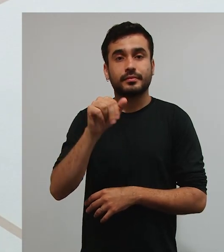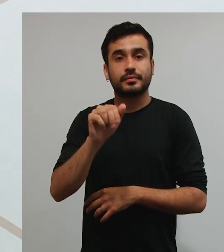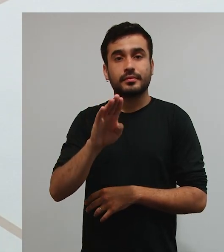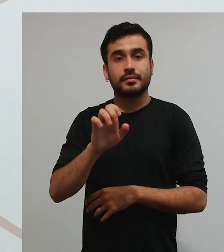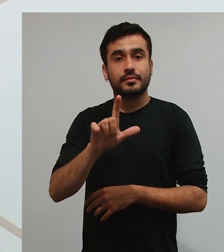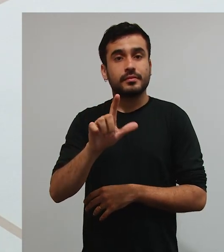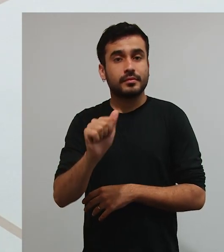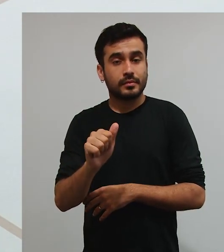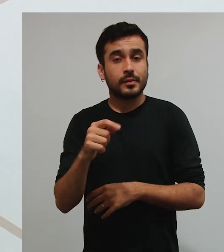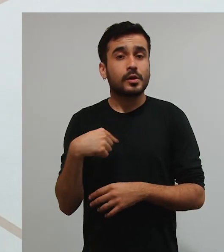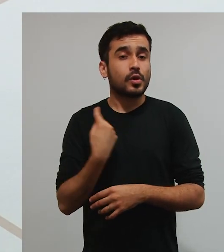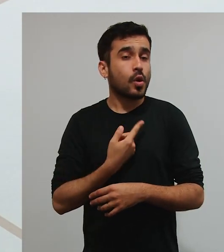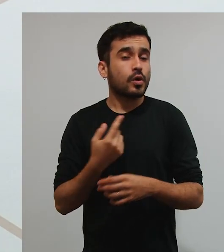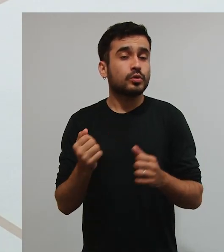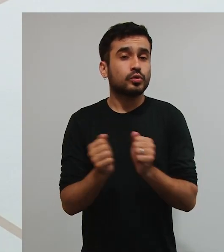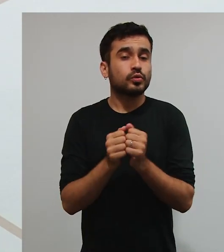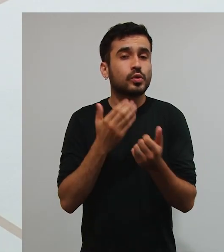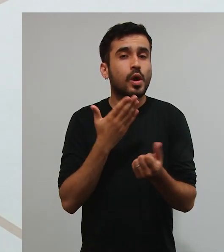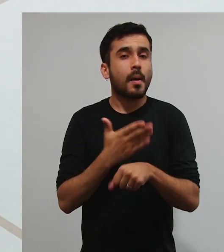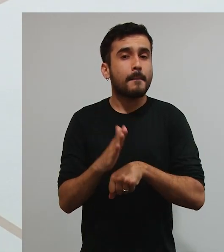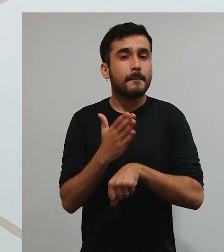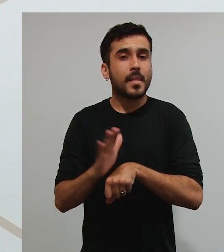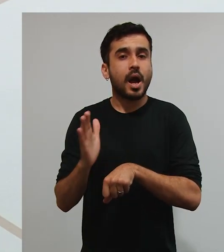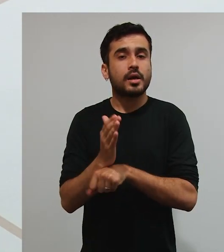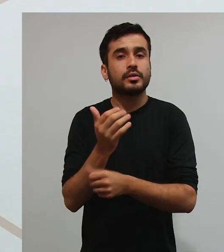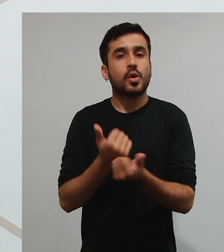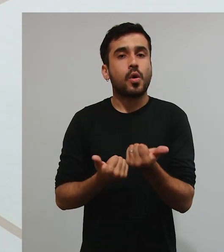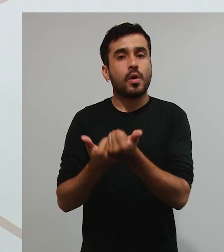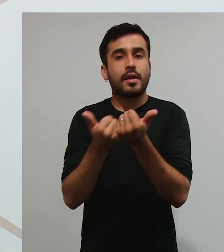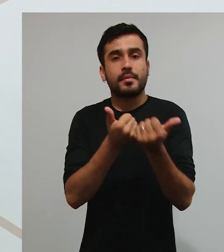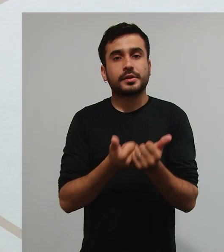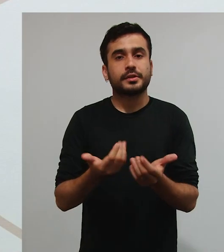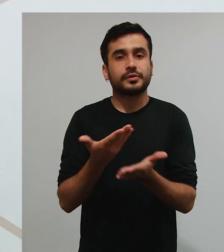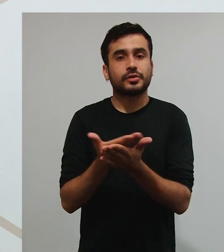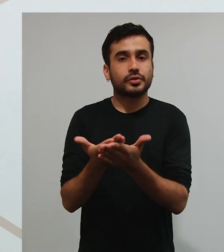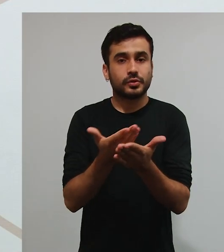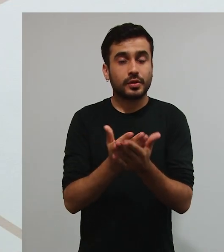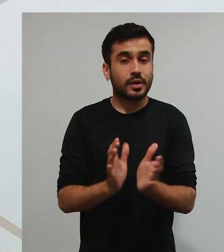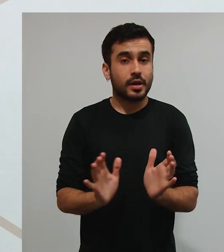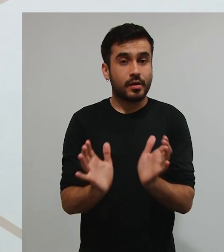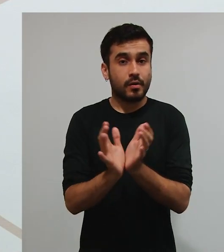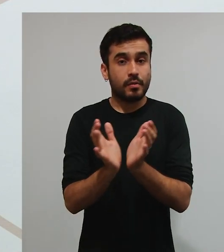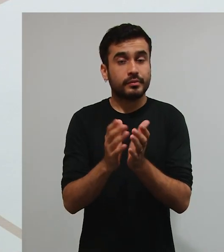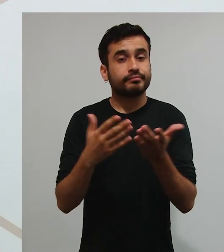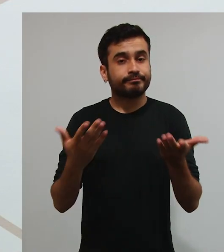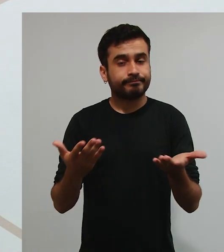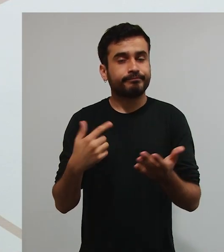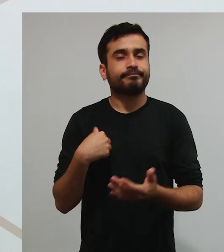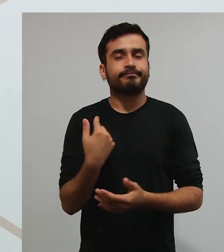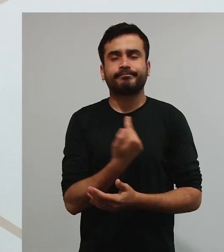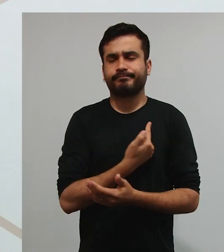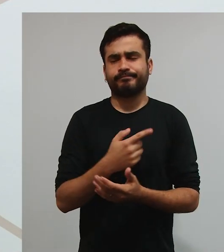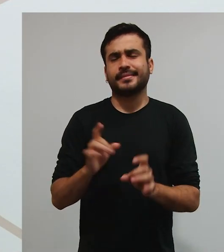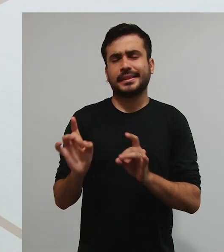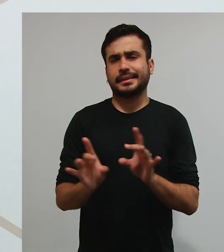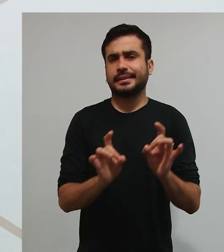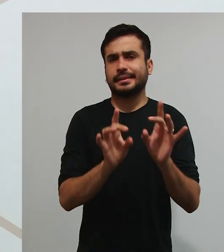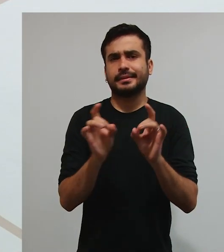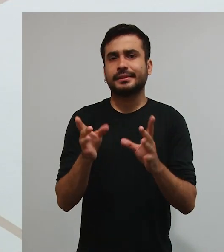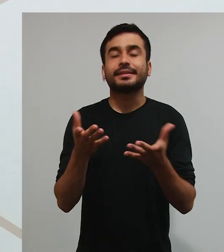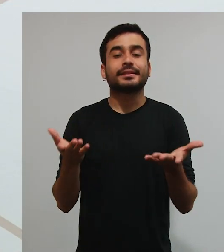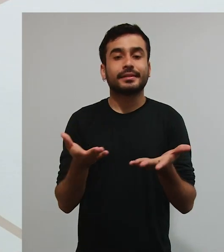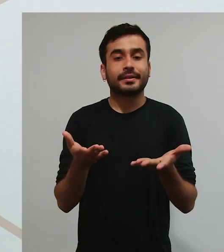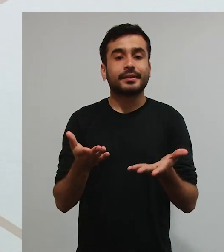Barbosa. Juntinhos estamos na jornada de práticas colaborativas de estudos em grupo e nessa série especialíssima que